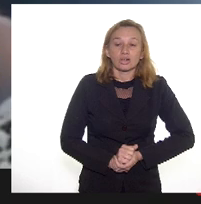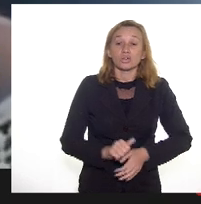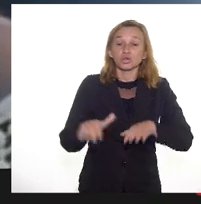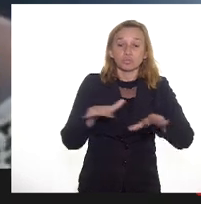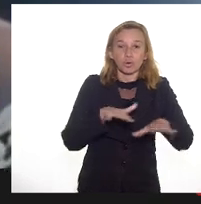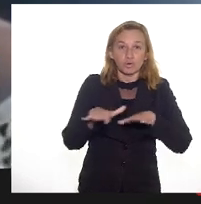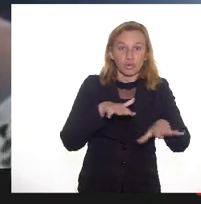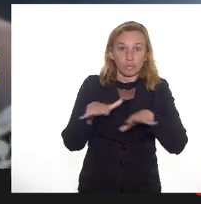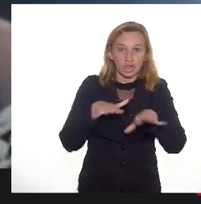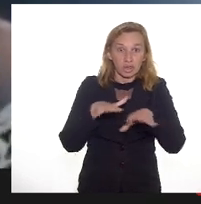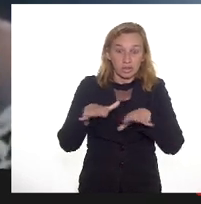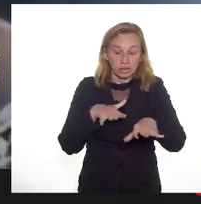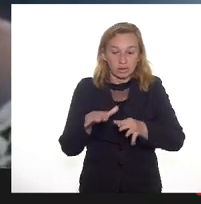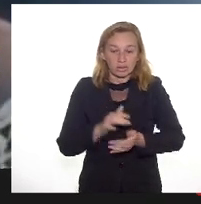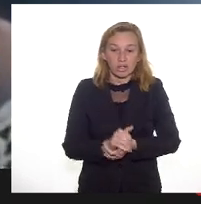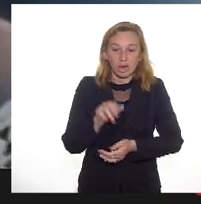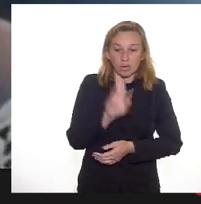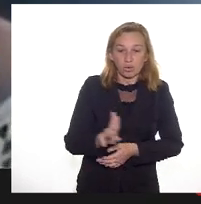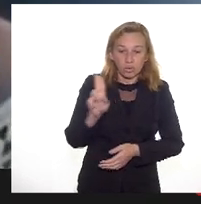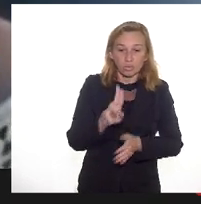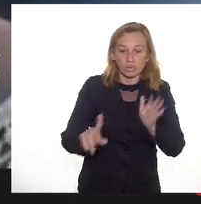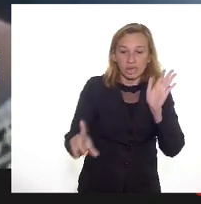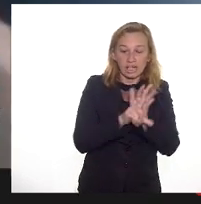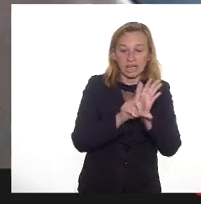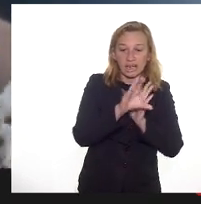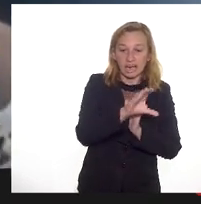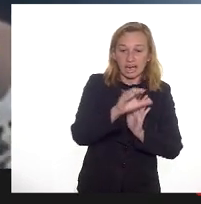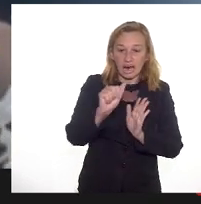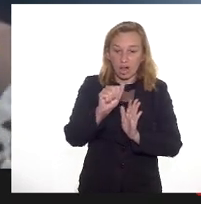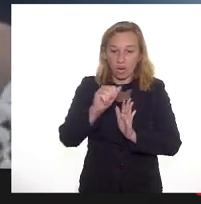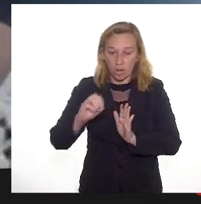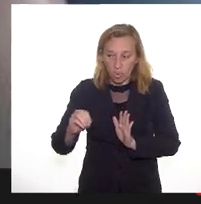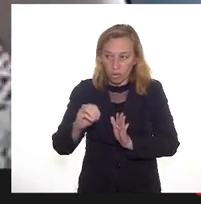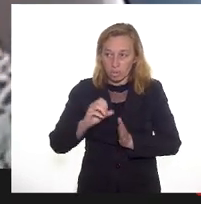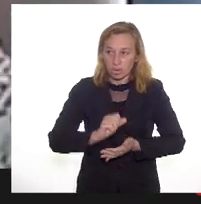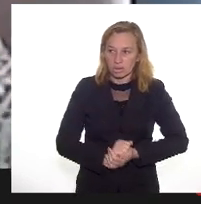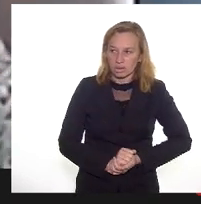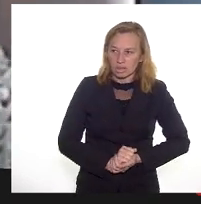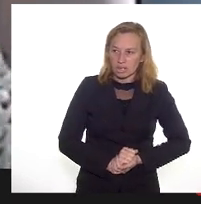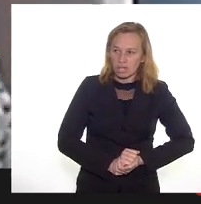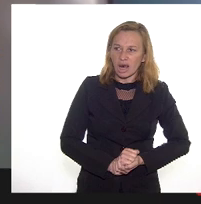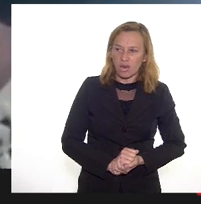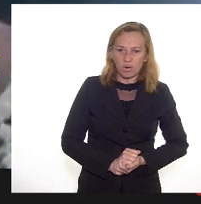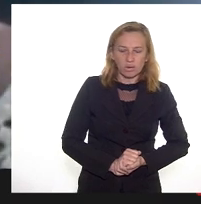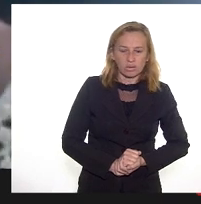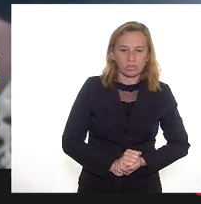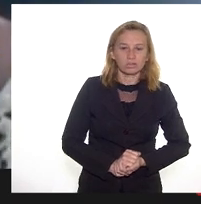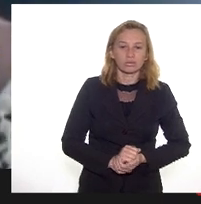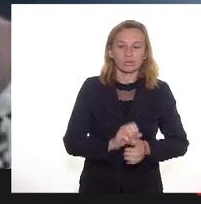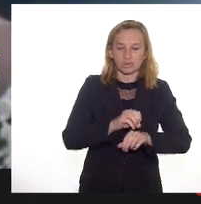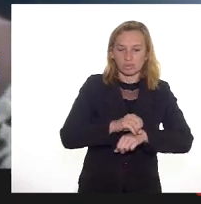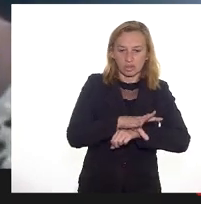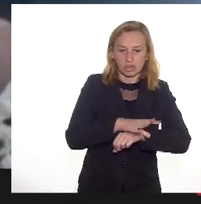movimentos reivindicam a utilização da Lei K.O. e a tipificação como crime de racismo. O Ministério